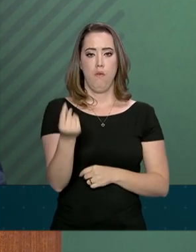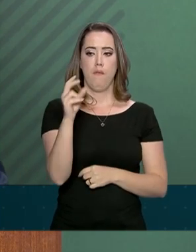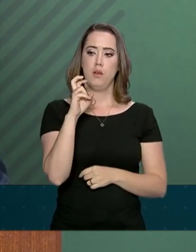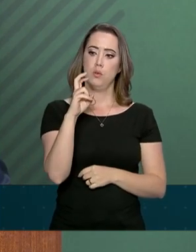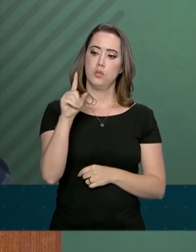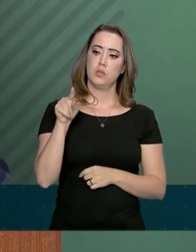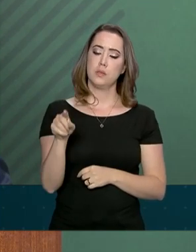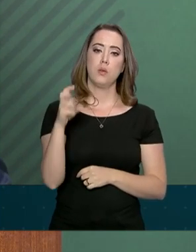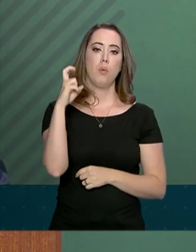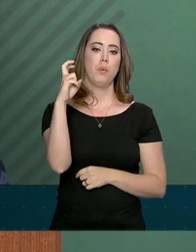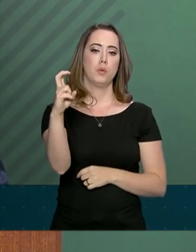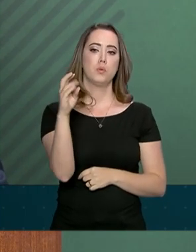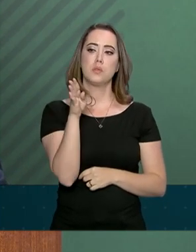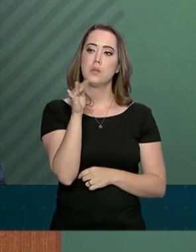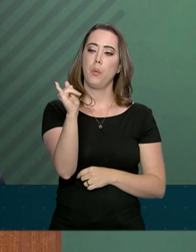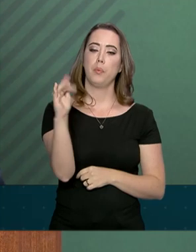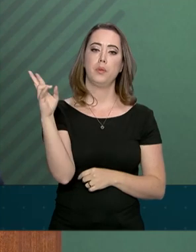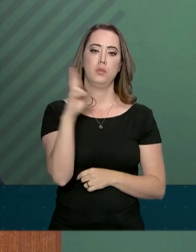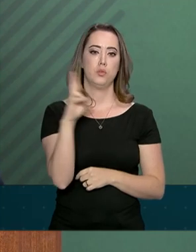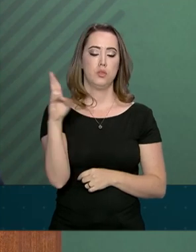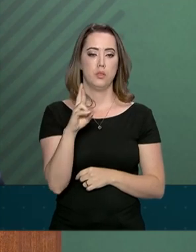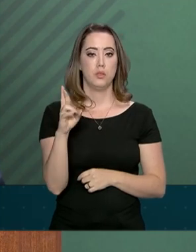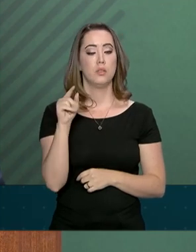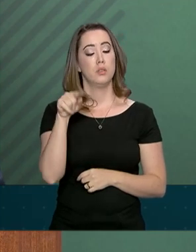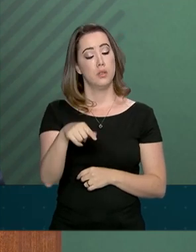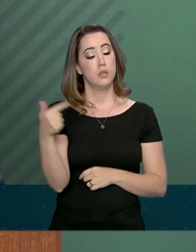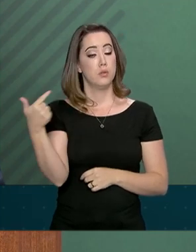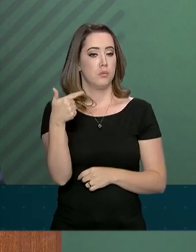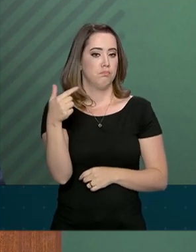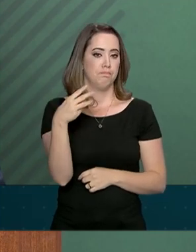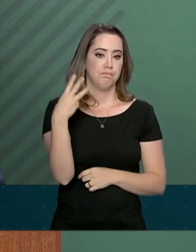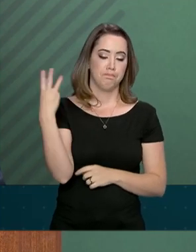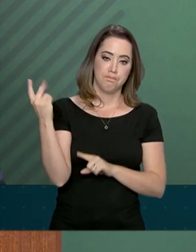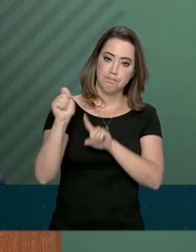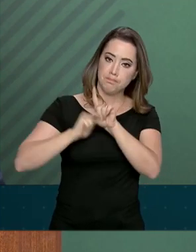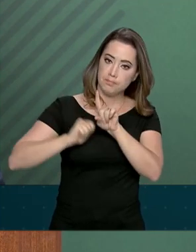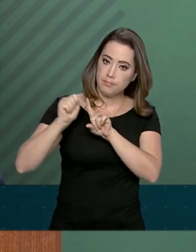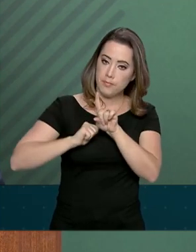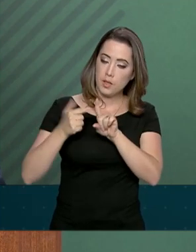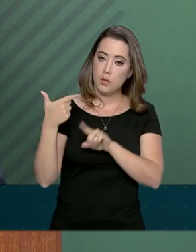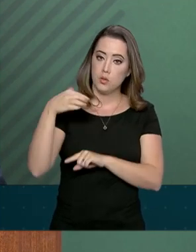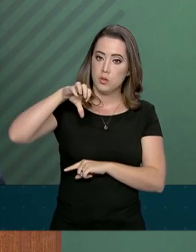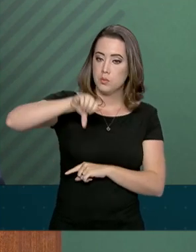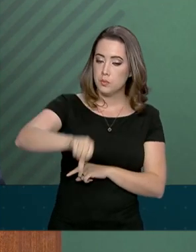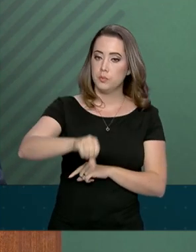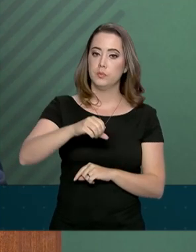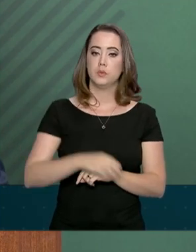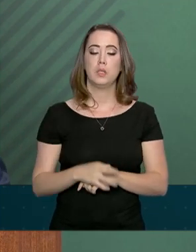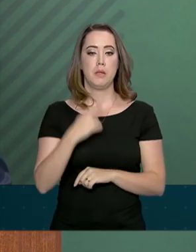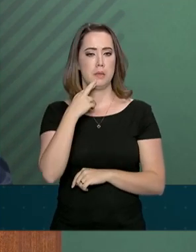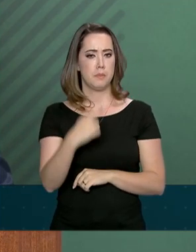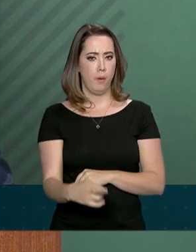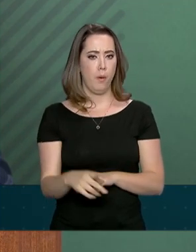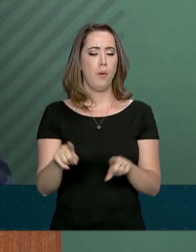5.5 bilhões de reais no segundo trimestre de 2009 resultado